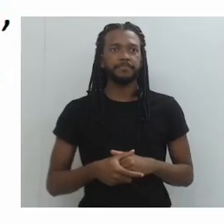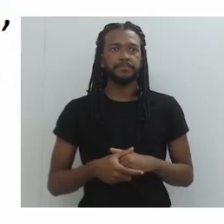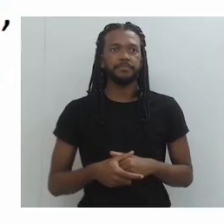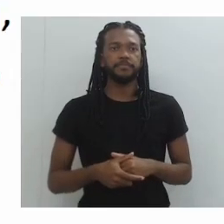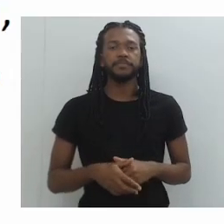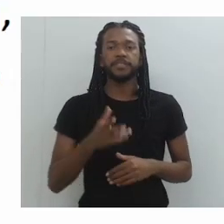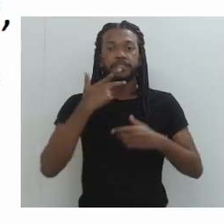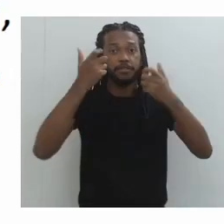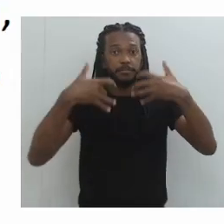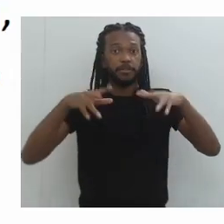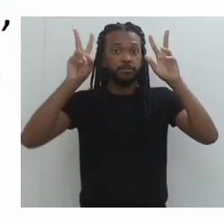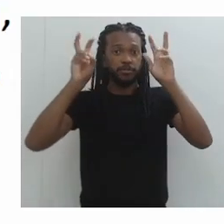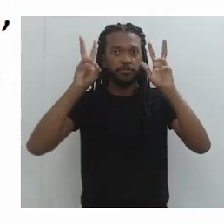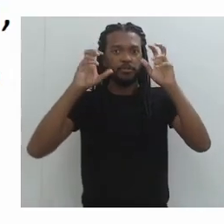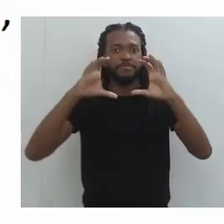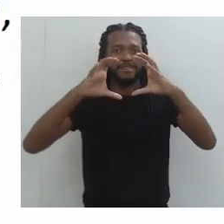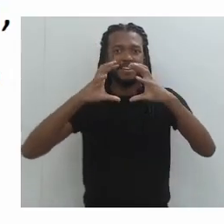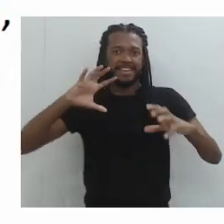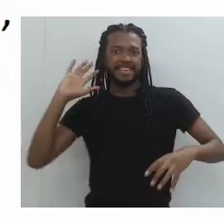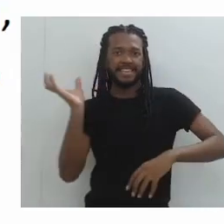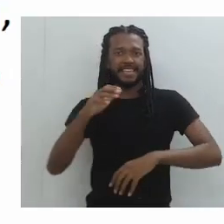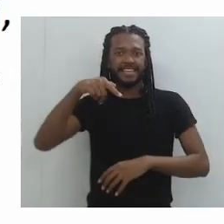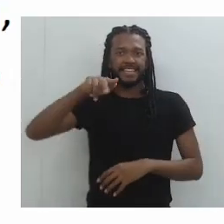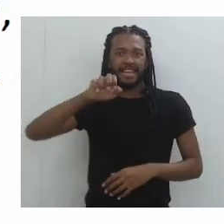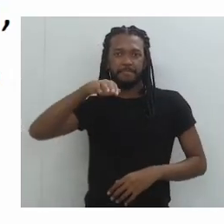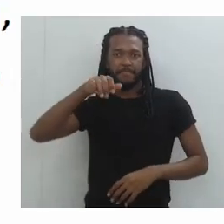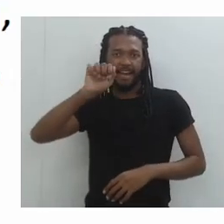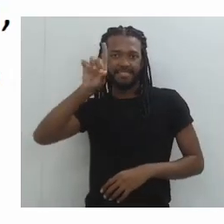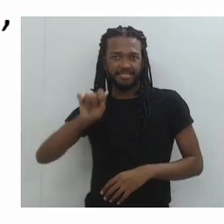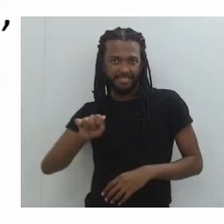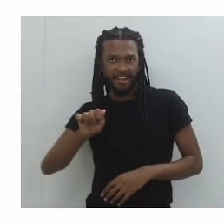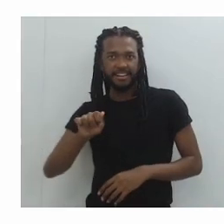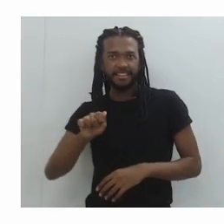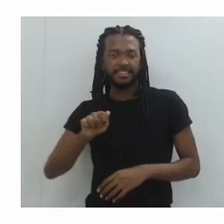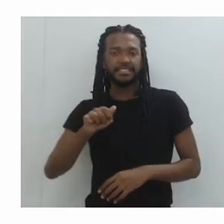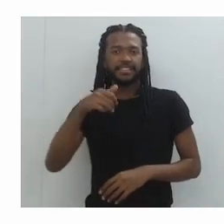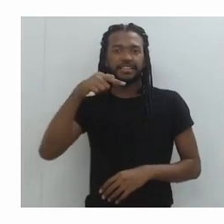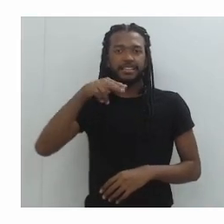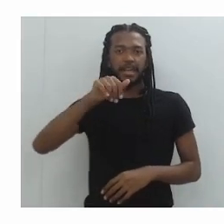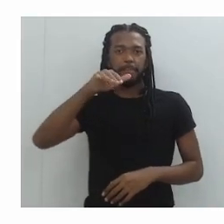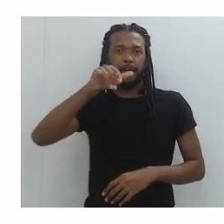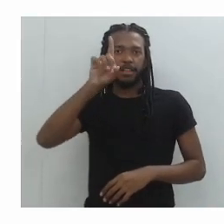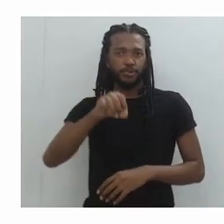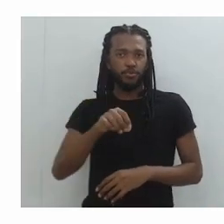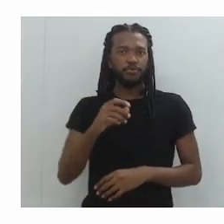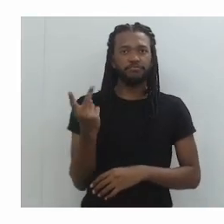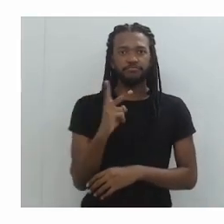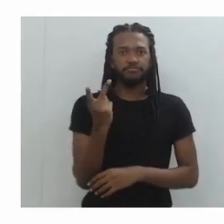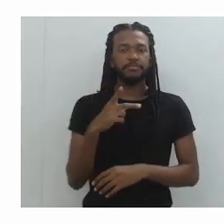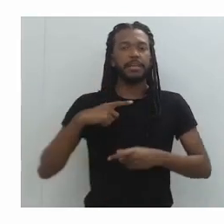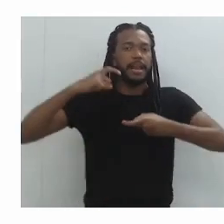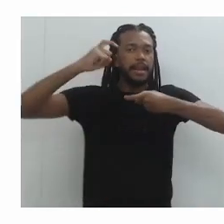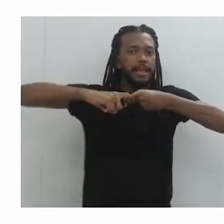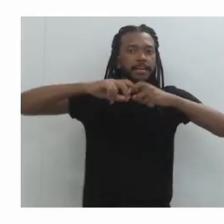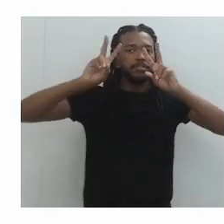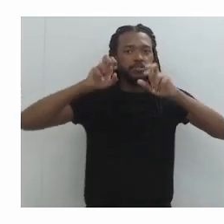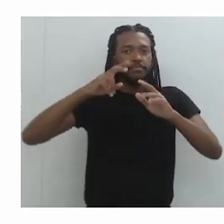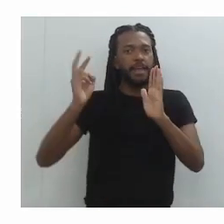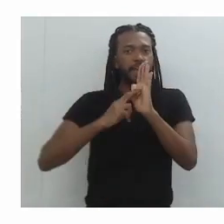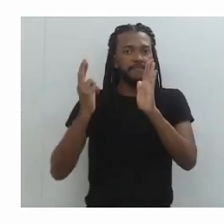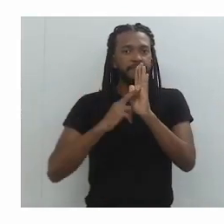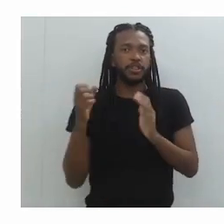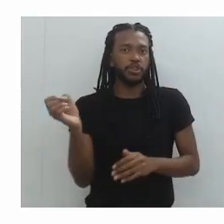A gente falou sobre queimada, né? Isso, e aí eu tô destacando esse link aí da revista